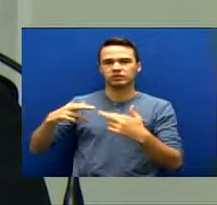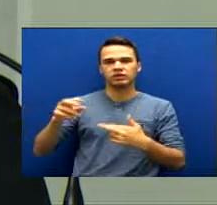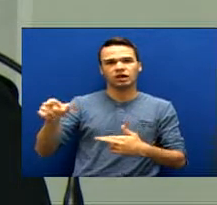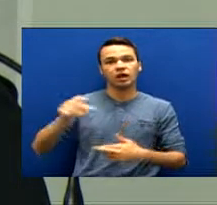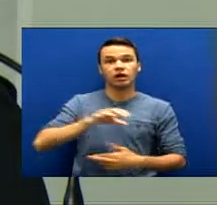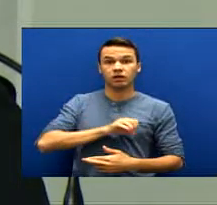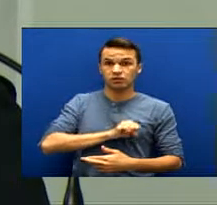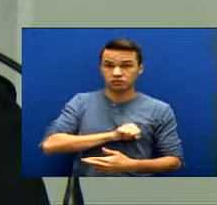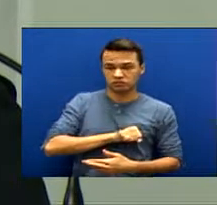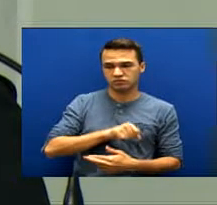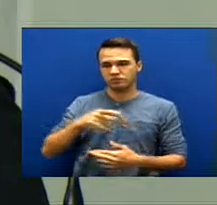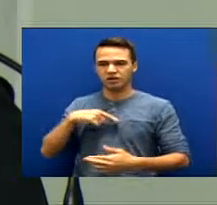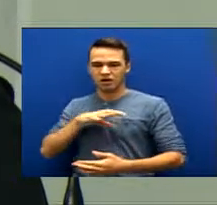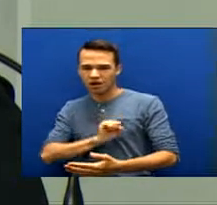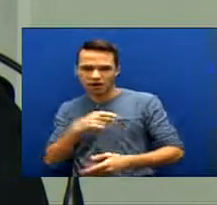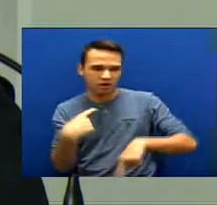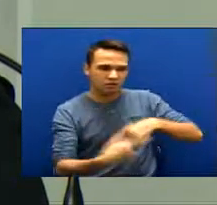sem precedentes.